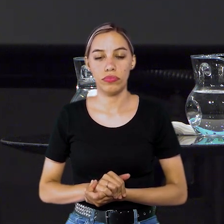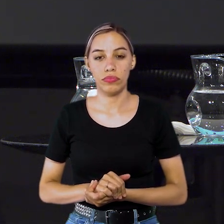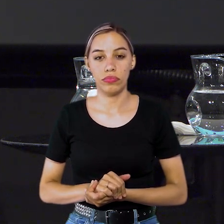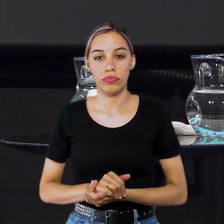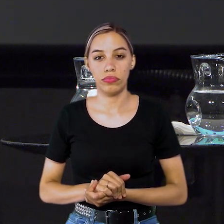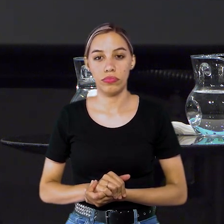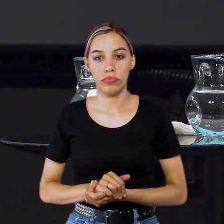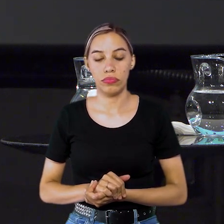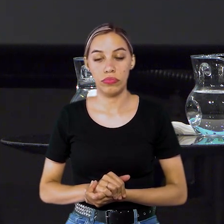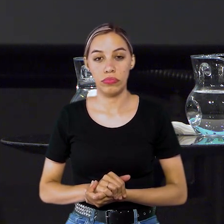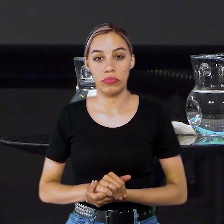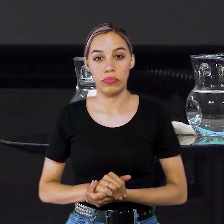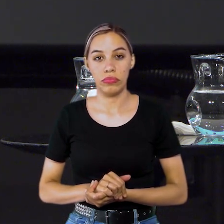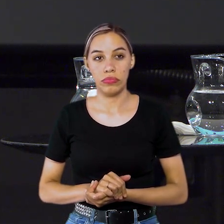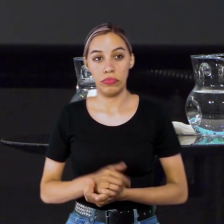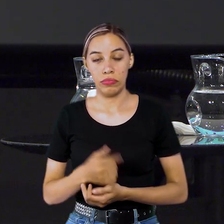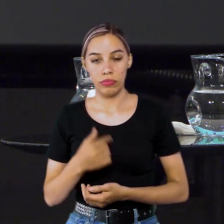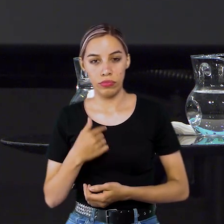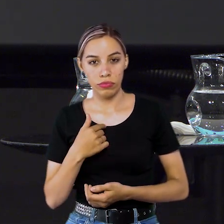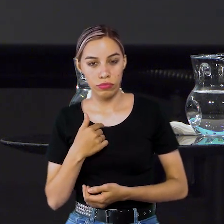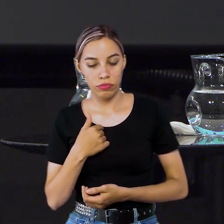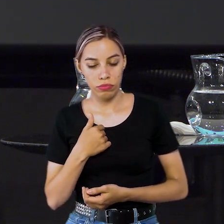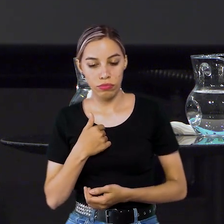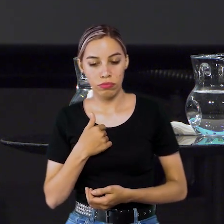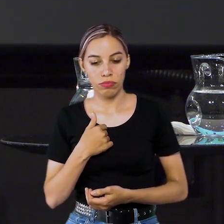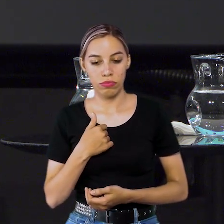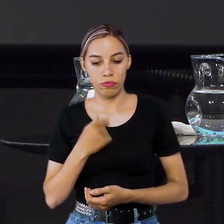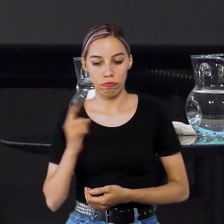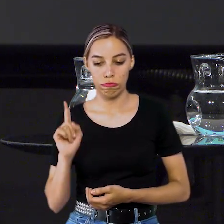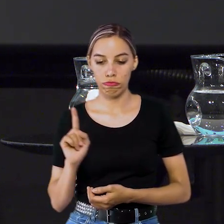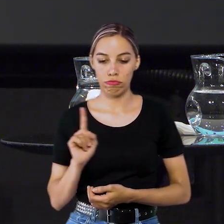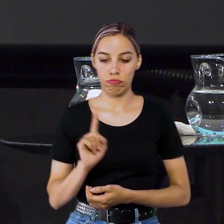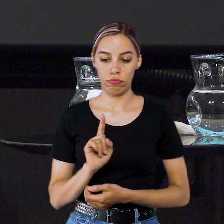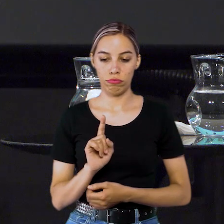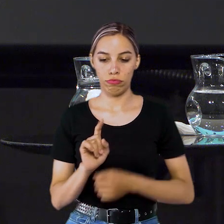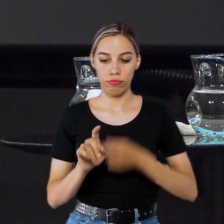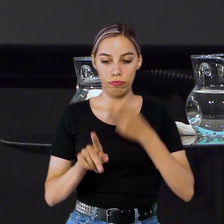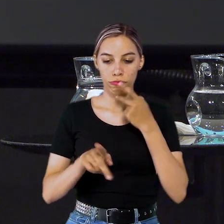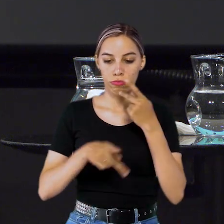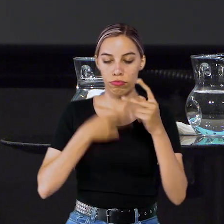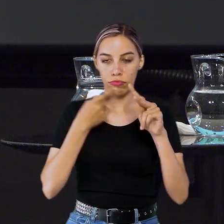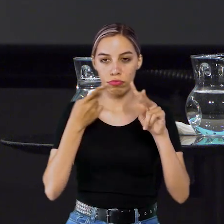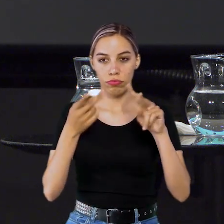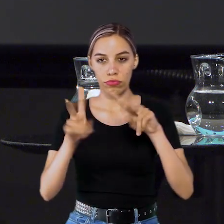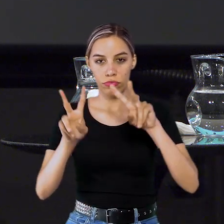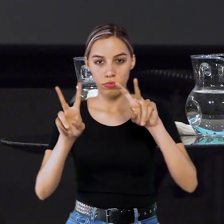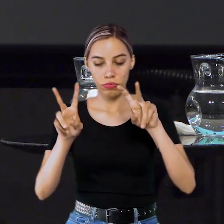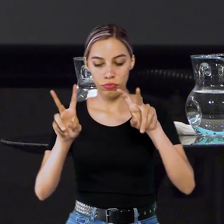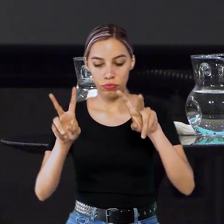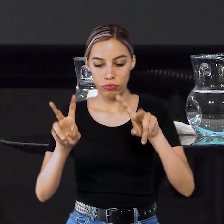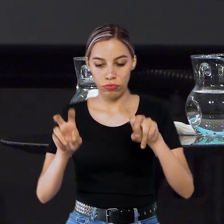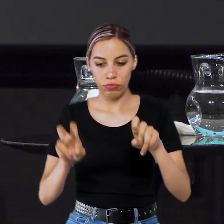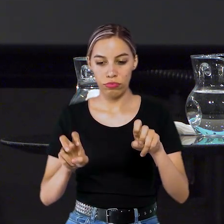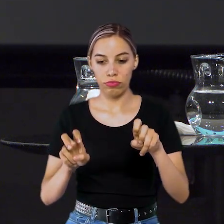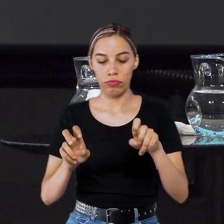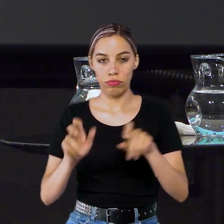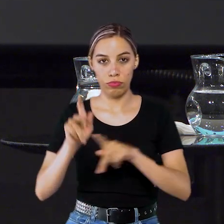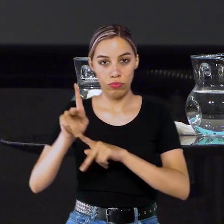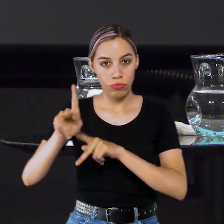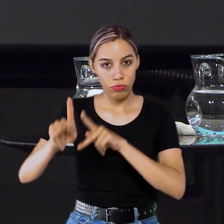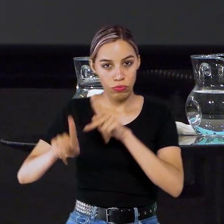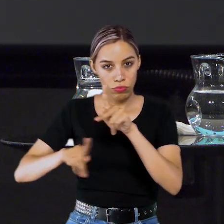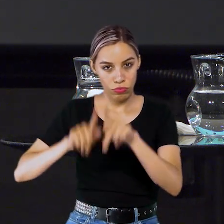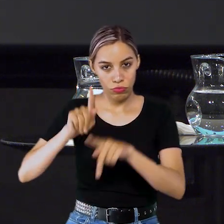O que me proporcionou, inclusive, de trazer narrativas, né, milenar do povo